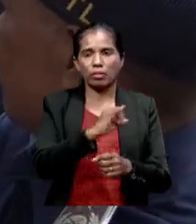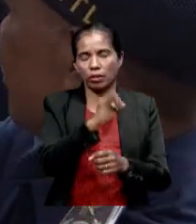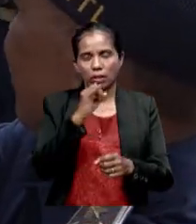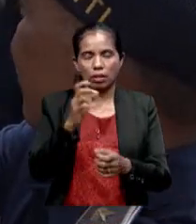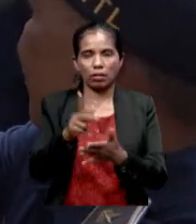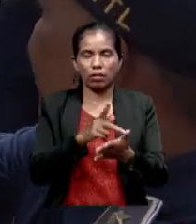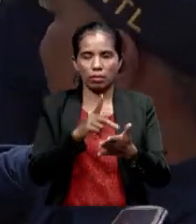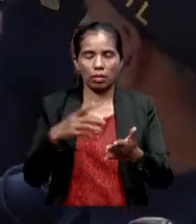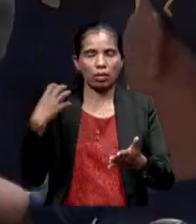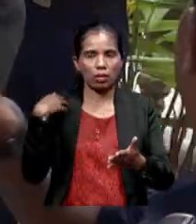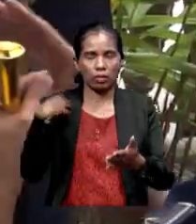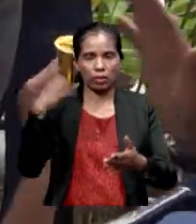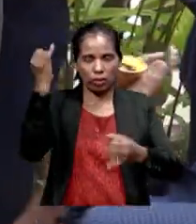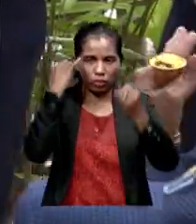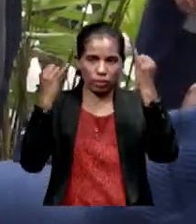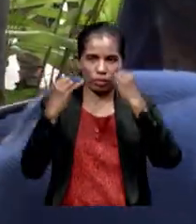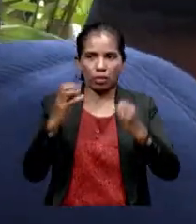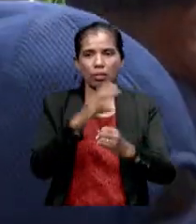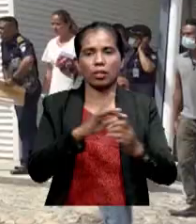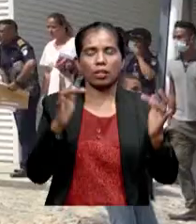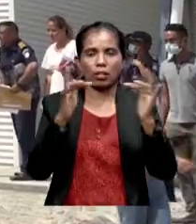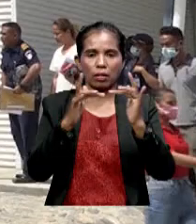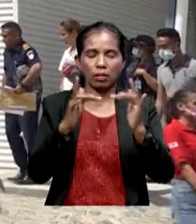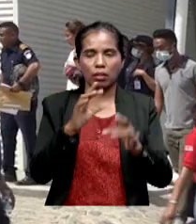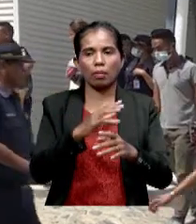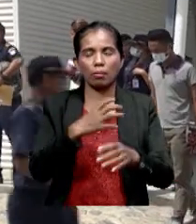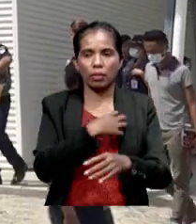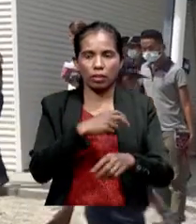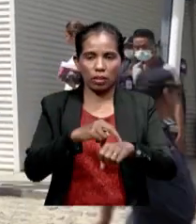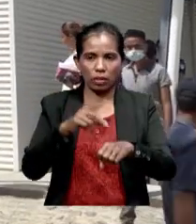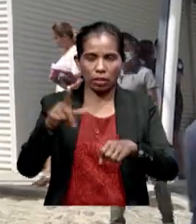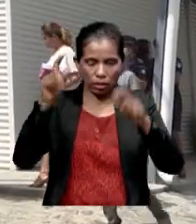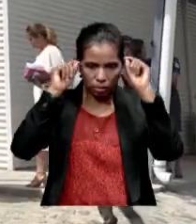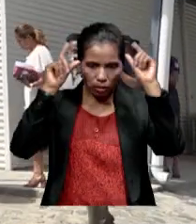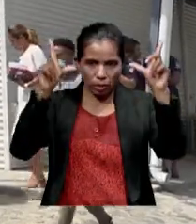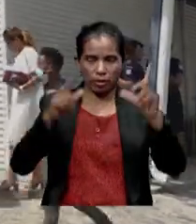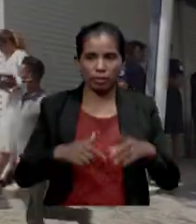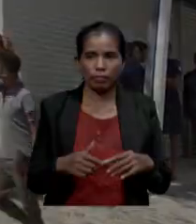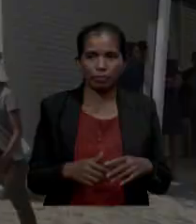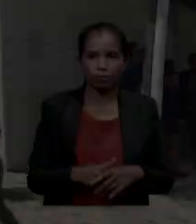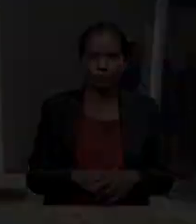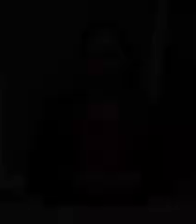no Edifício Informática Tecnologia Polícia Nacional Timor-Leste. Hilar Guzmão, Zoviel da Costa, Ziemen.